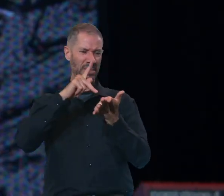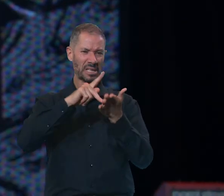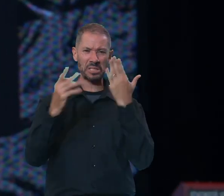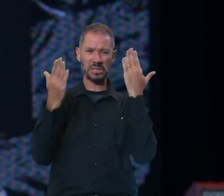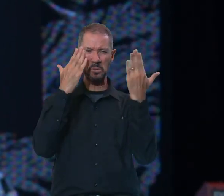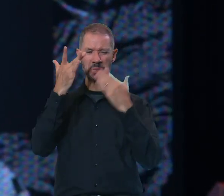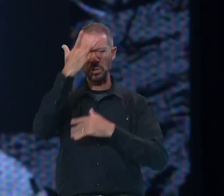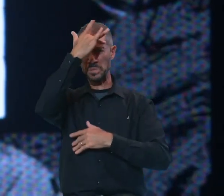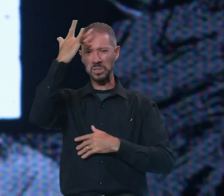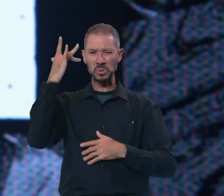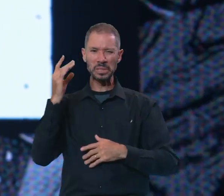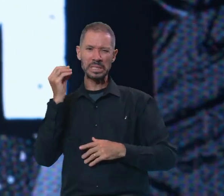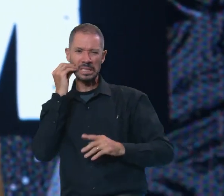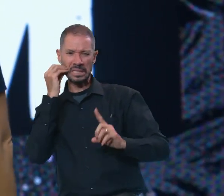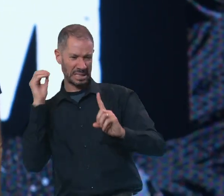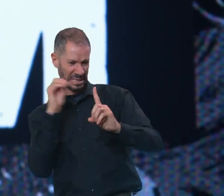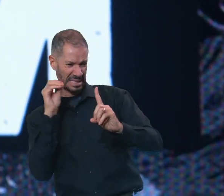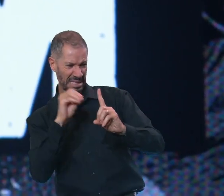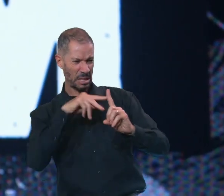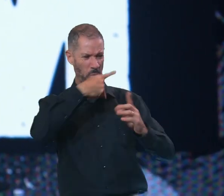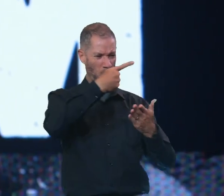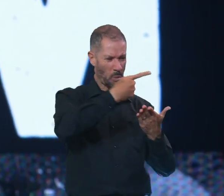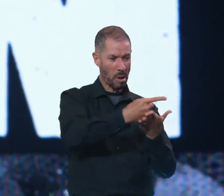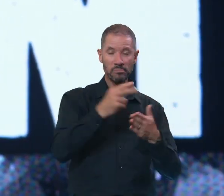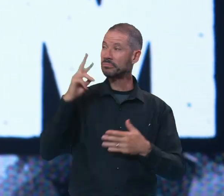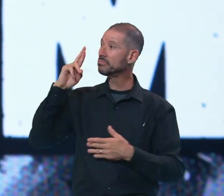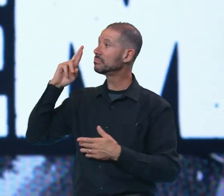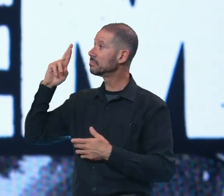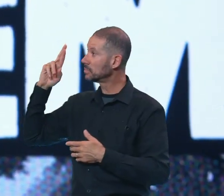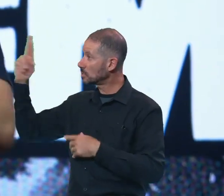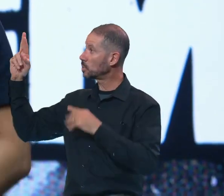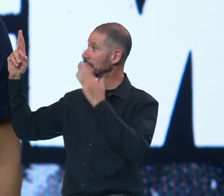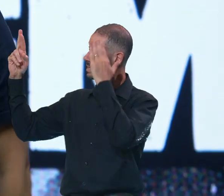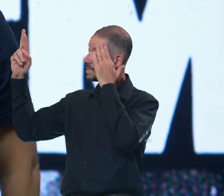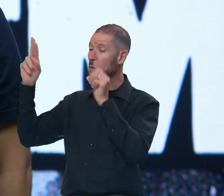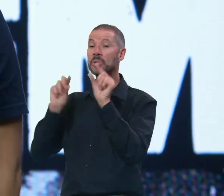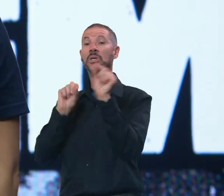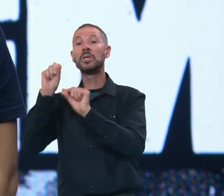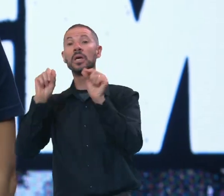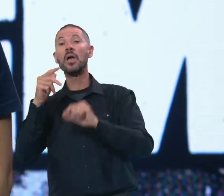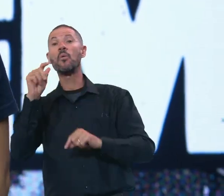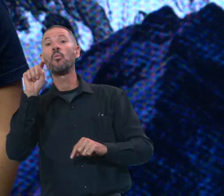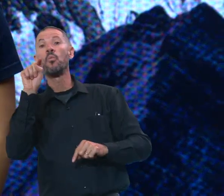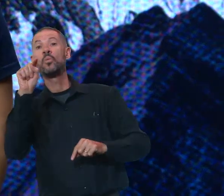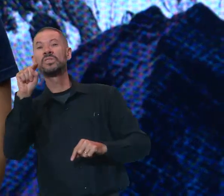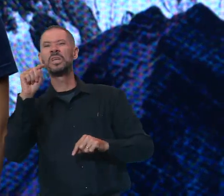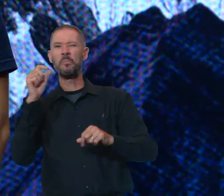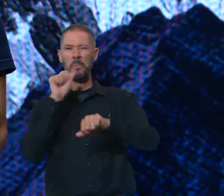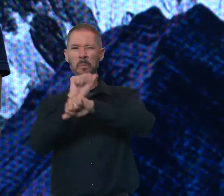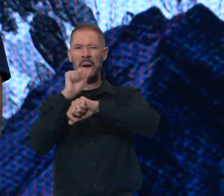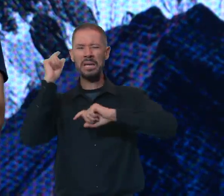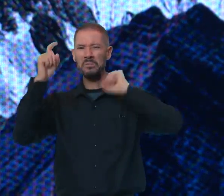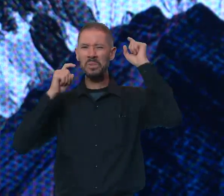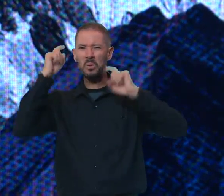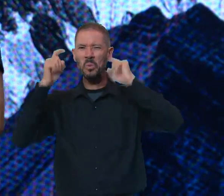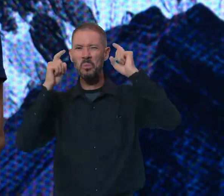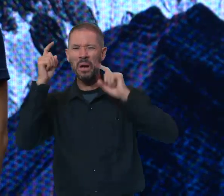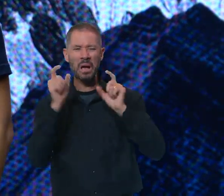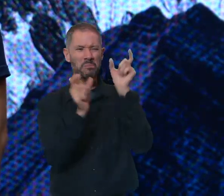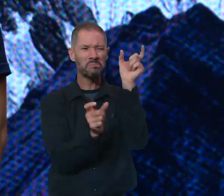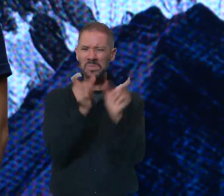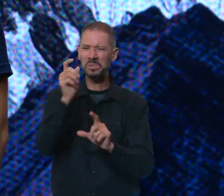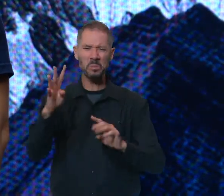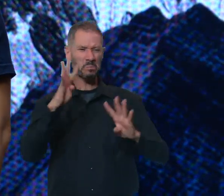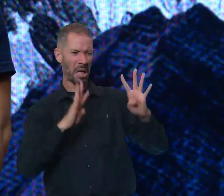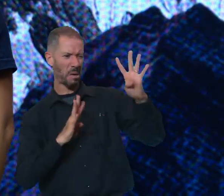das pessoas que têm tentado te derrubar, o Senhor realmente sabe quem você é. Para de se preocupar demais com o que as pessoas estão falando,